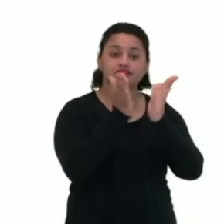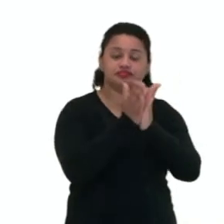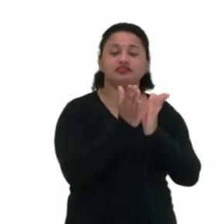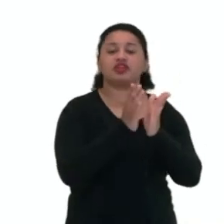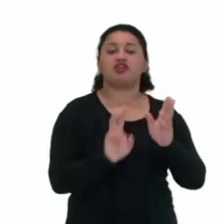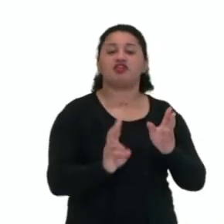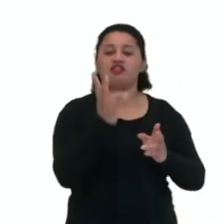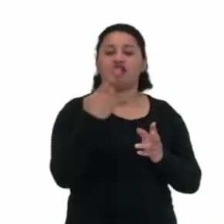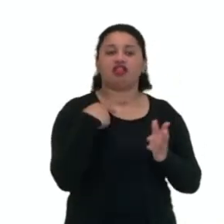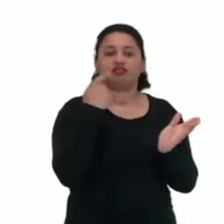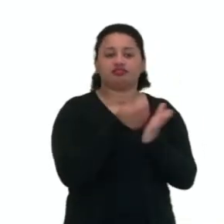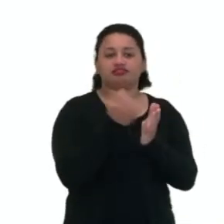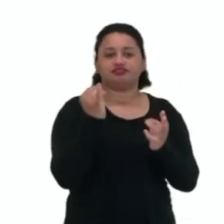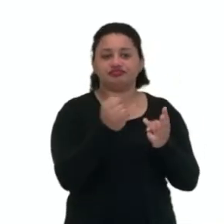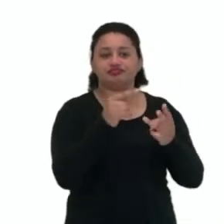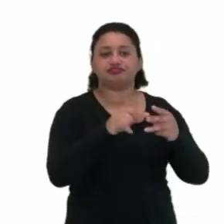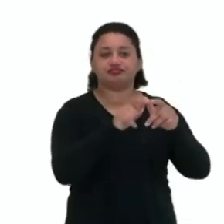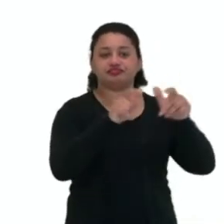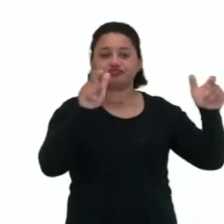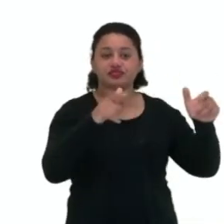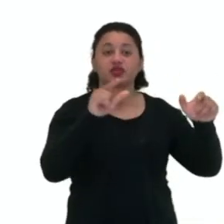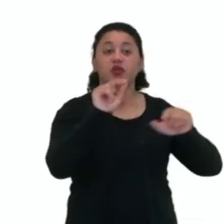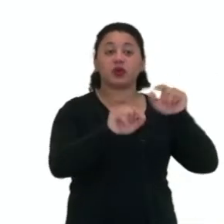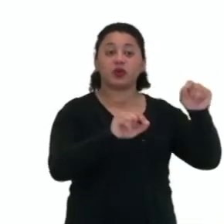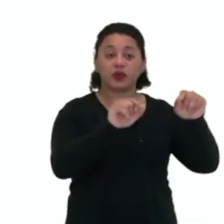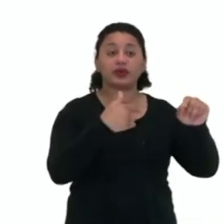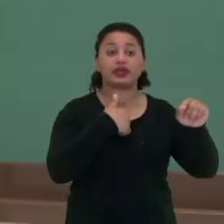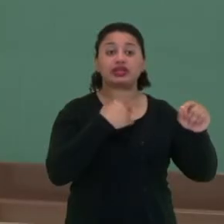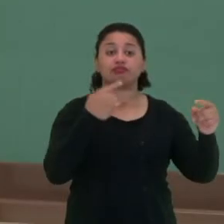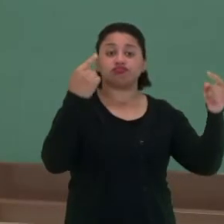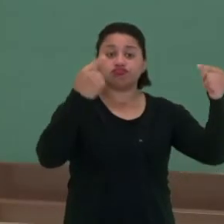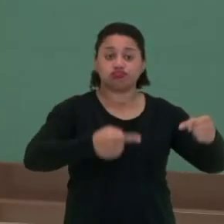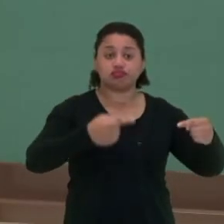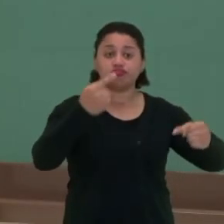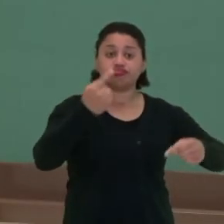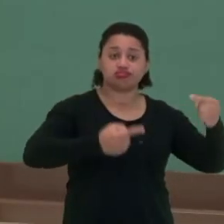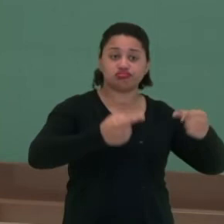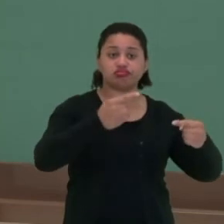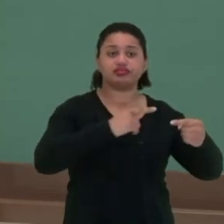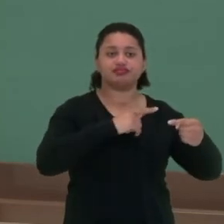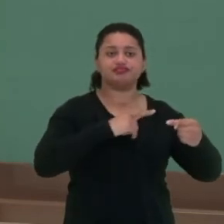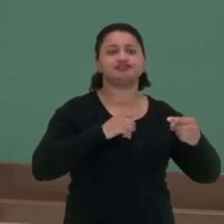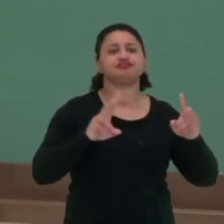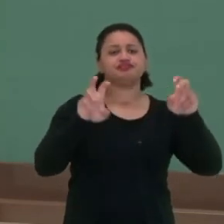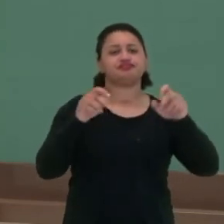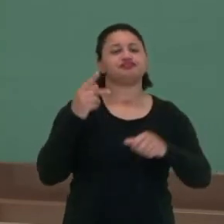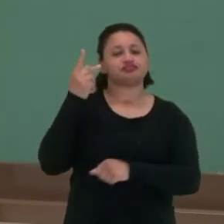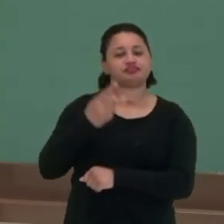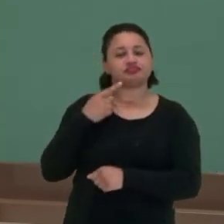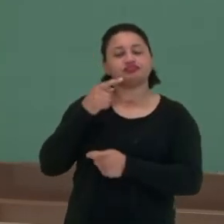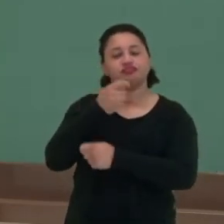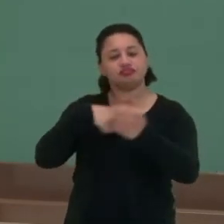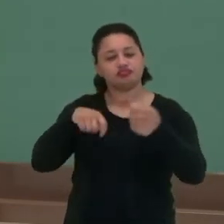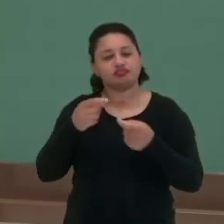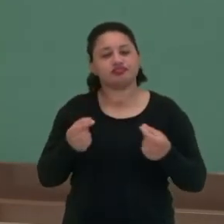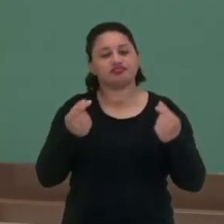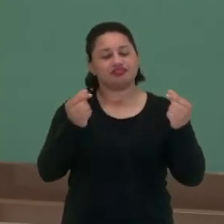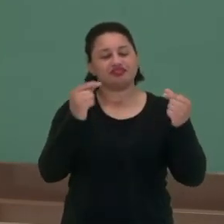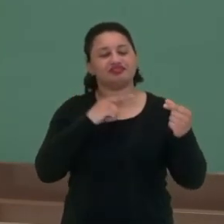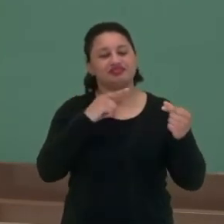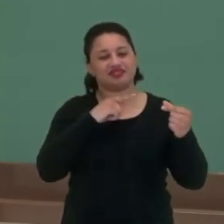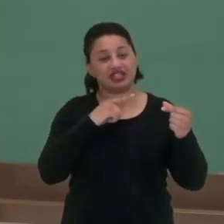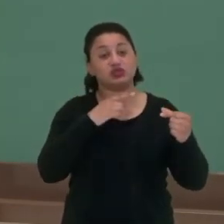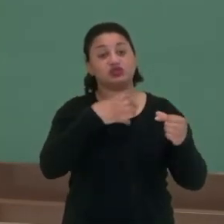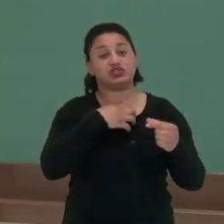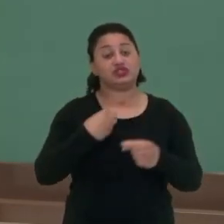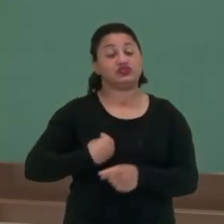da rivalidade islâmica e a subestimação do movimento islâmico. Então, questões políticas e econômicas que estavam pautadas ao modo